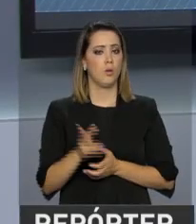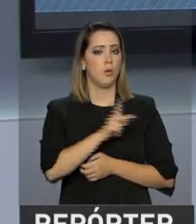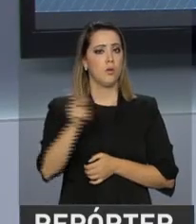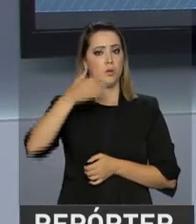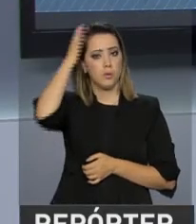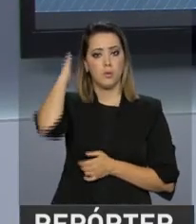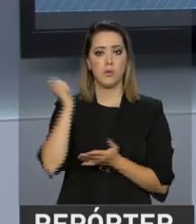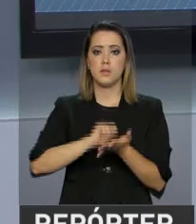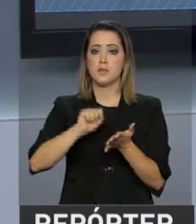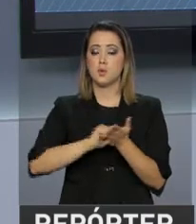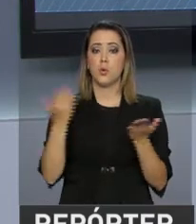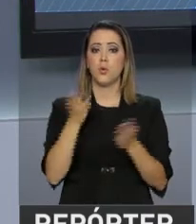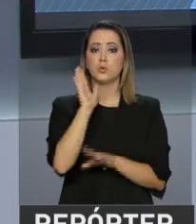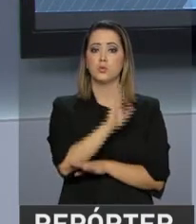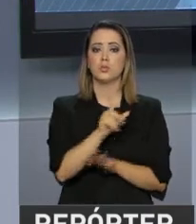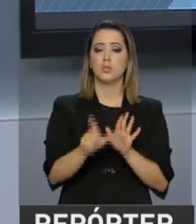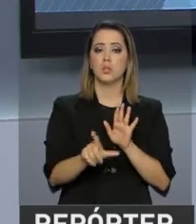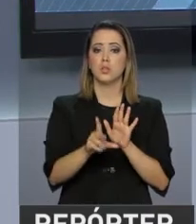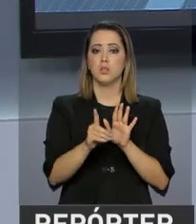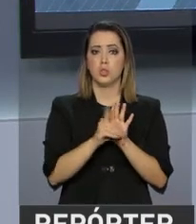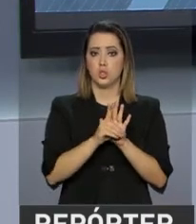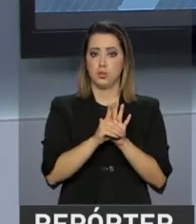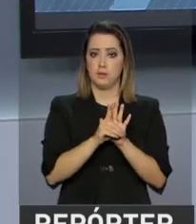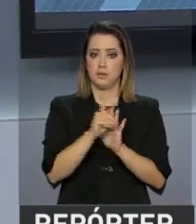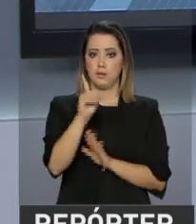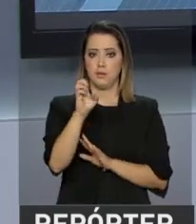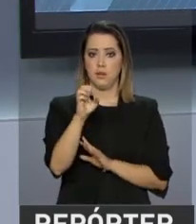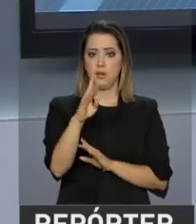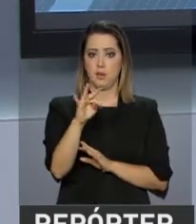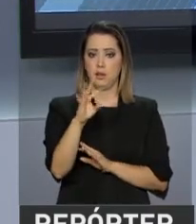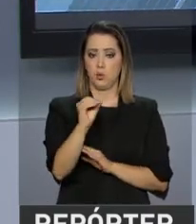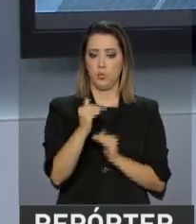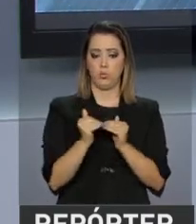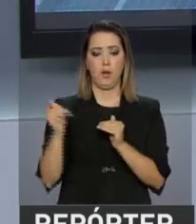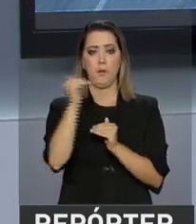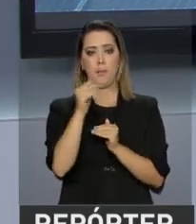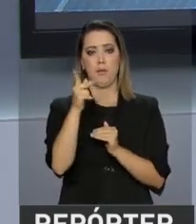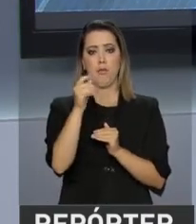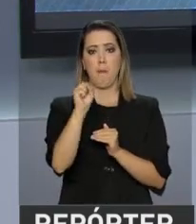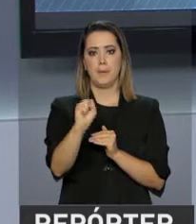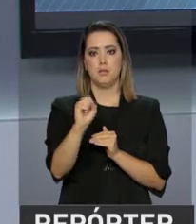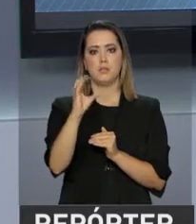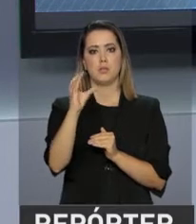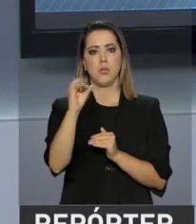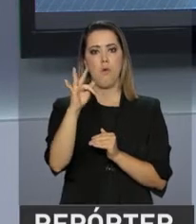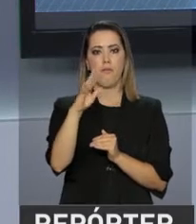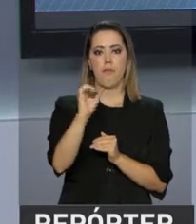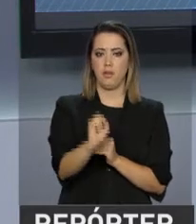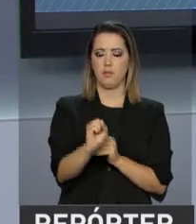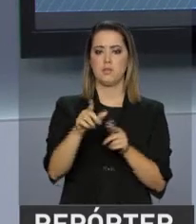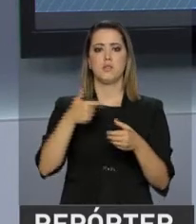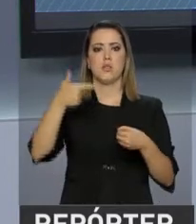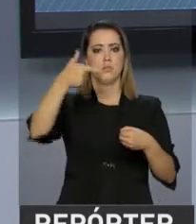assinou nesta tarde decreto que reajusta as alíquotas de pis e cofins de combustíveis como a gasolina o diesel eo